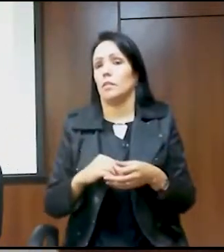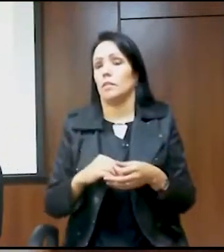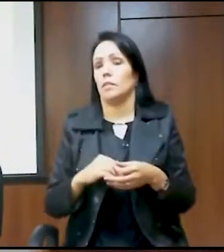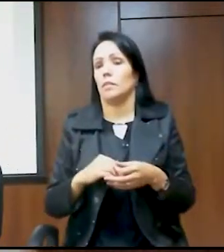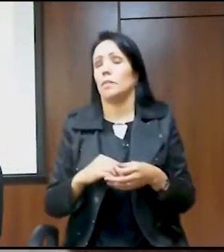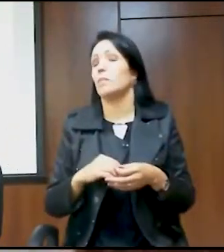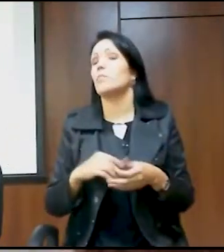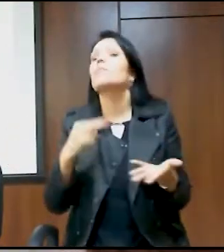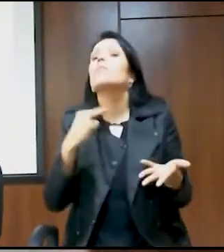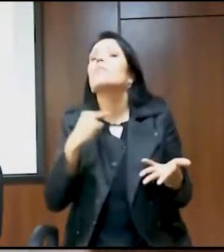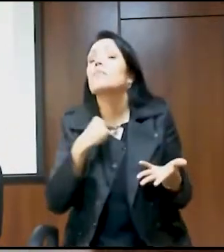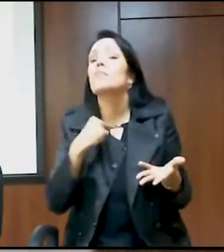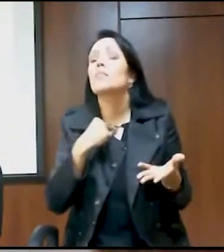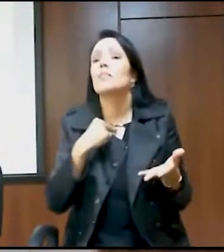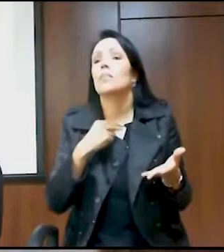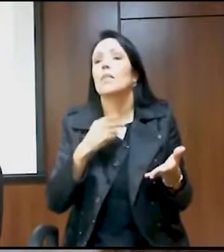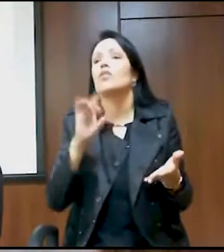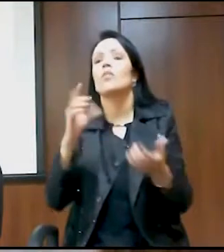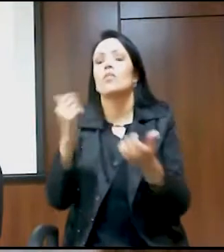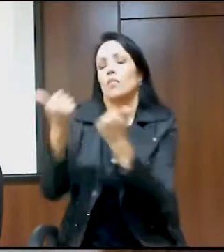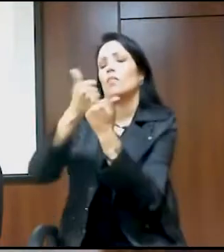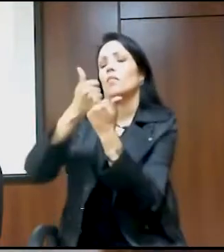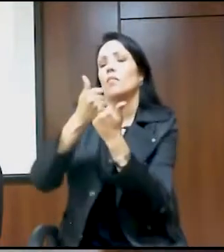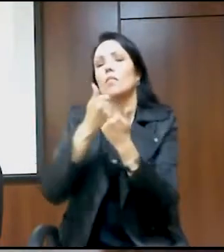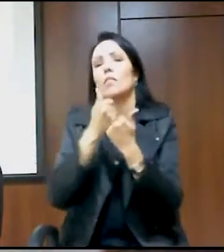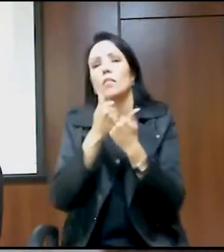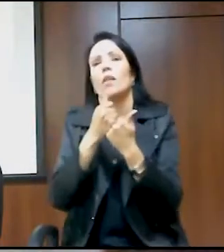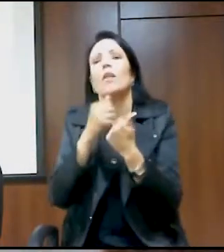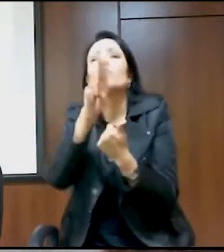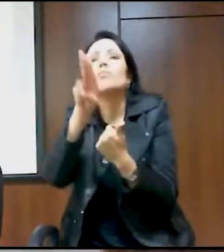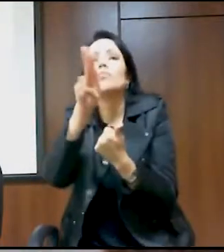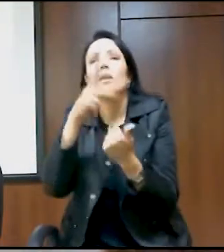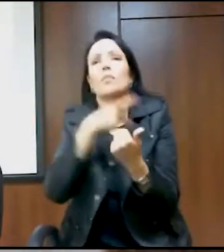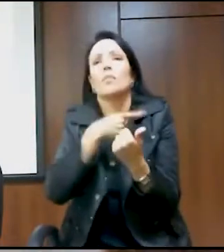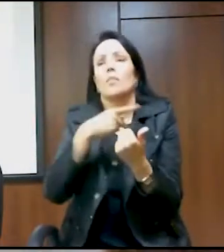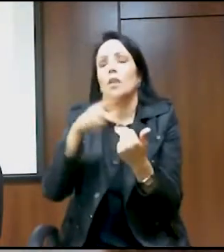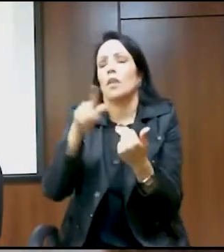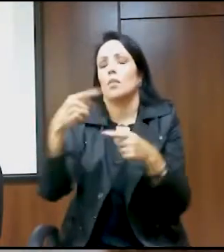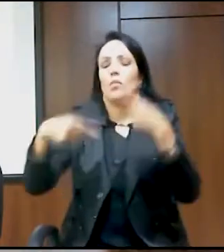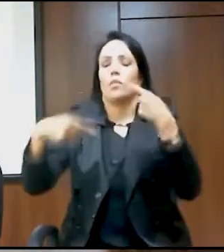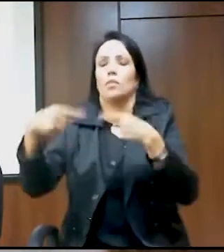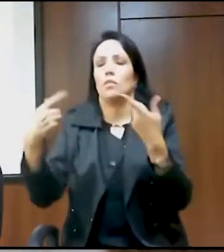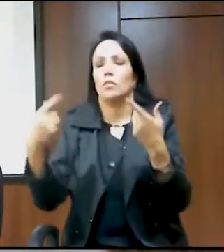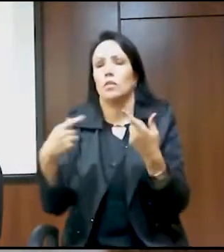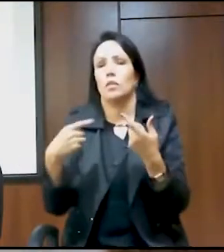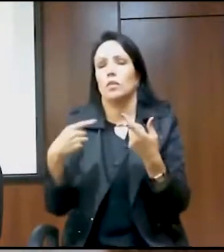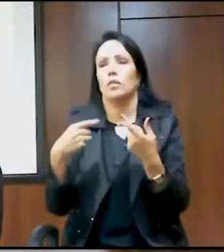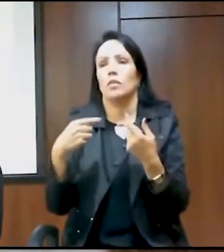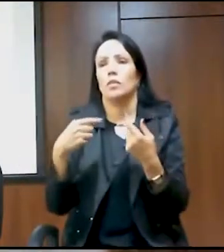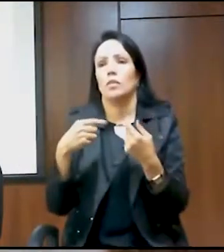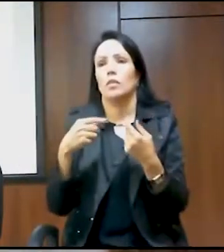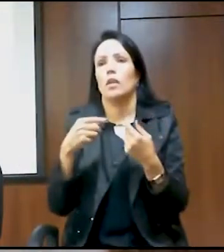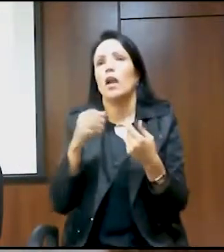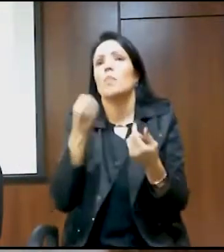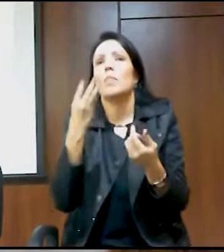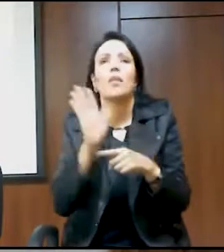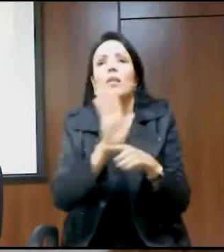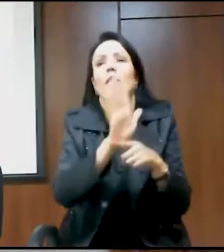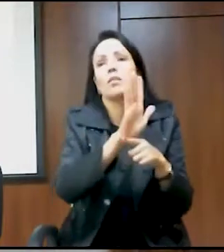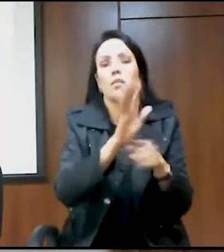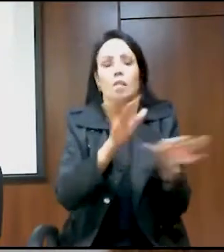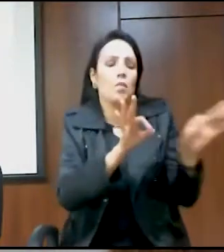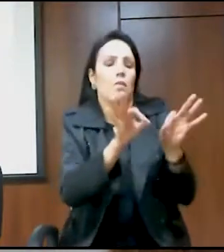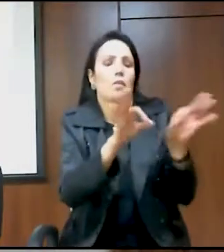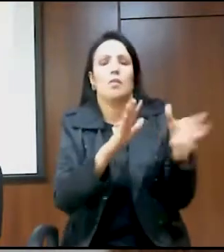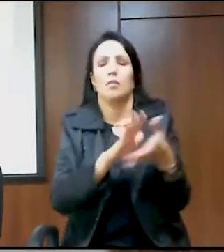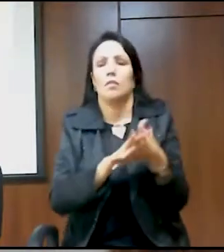gente não pode simplesmente ficar substituindo o usuário de uma política, o beneficiário deste